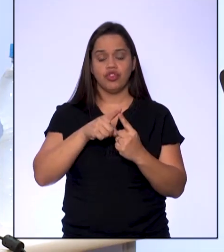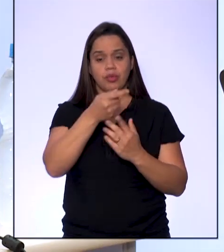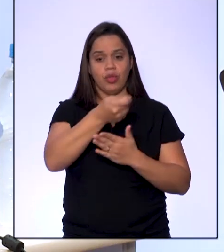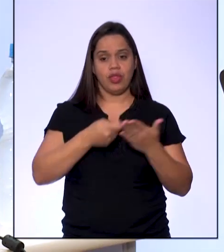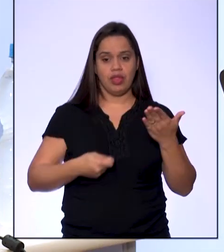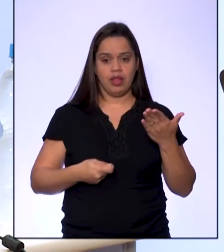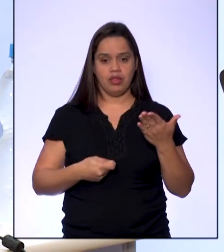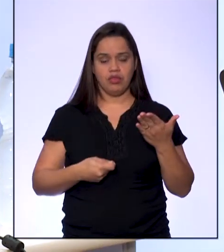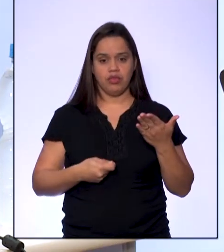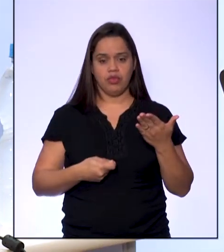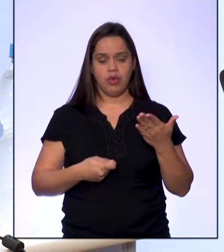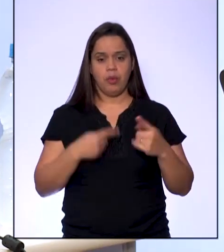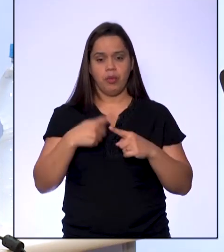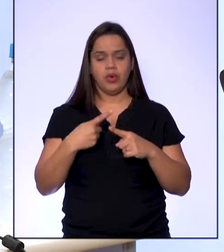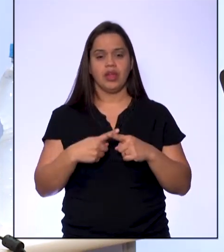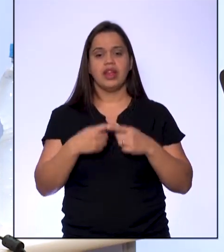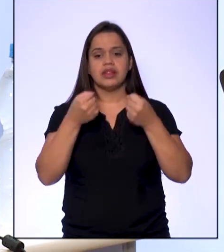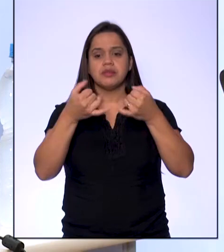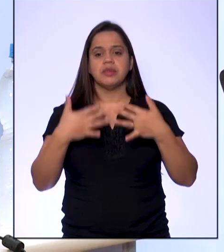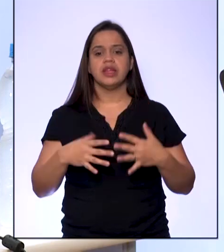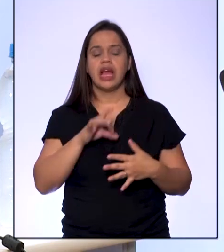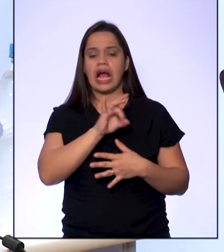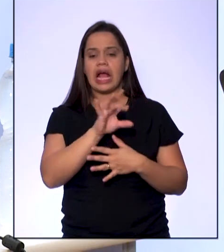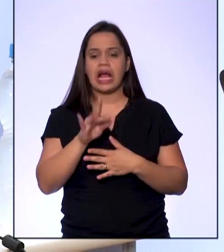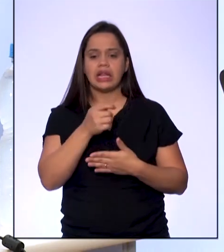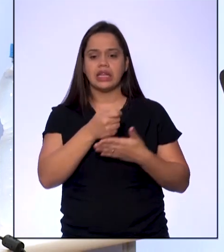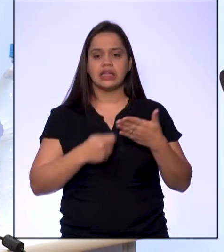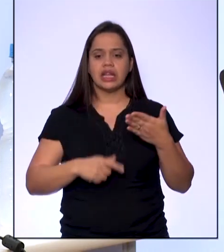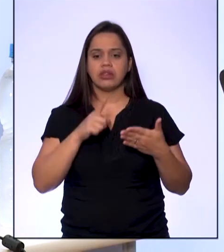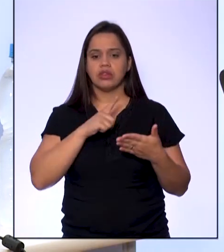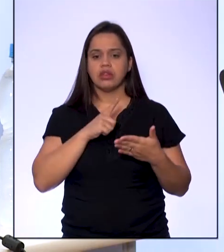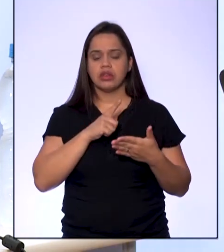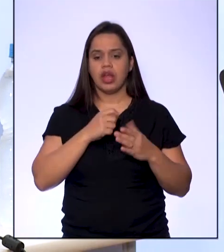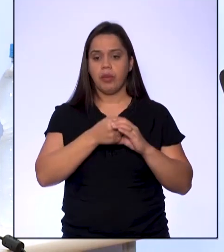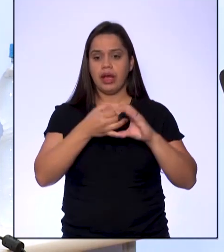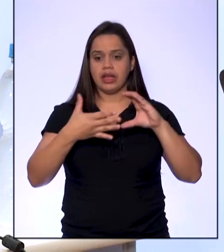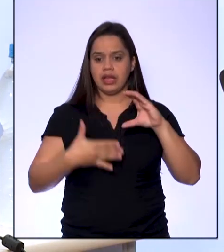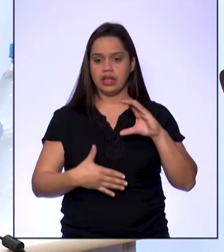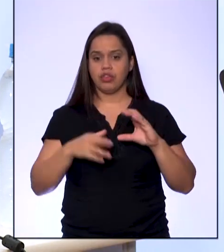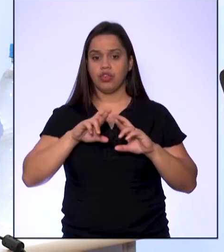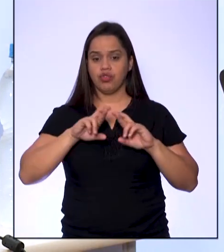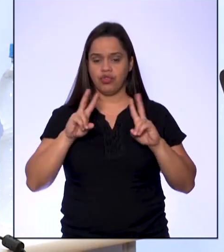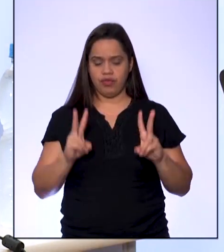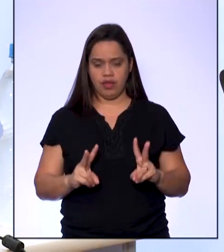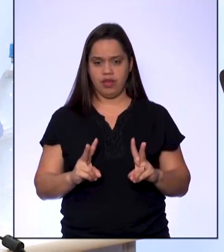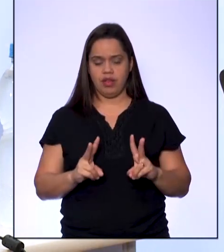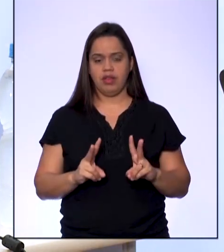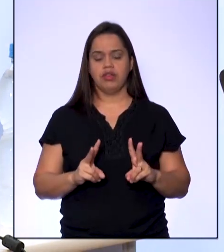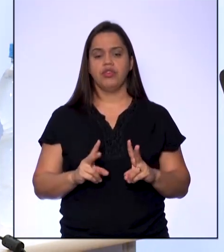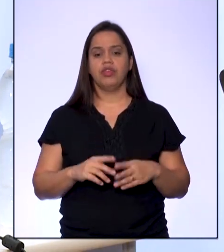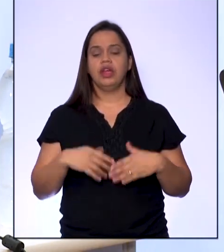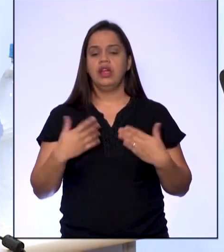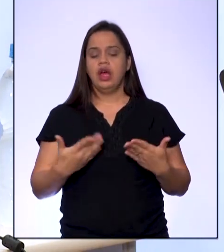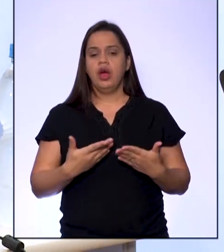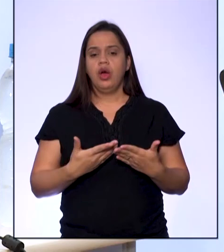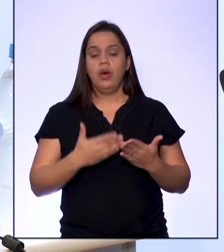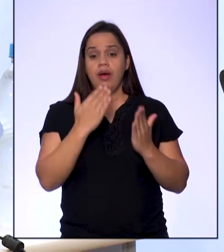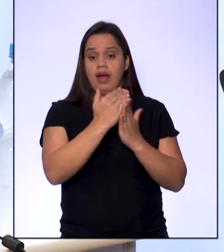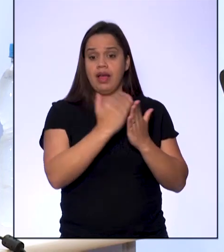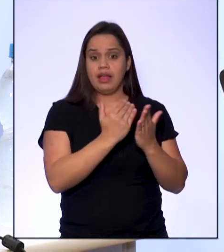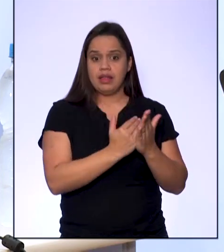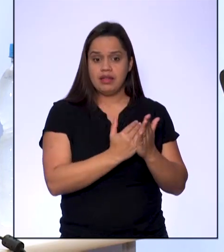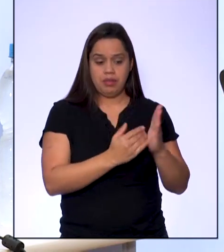diz a respeito disso, né? Cada texto tem uma função. E uma característica diferente, Uma característica, né? Exatamente. Então, a receita, ela